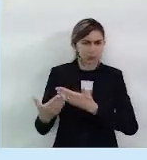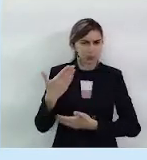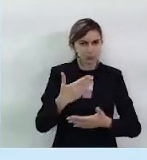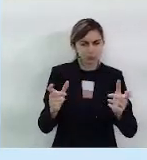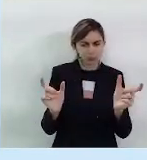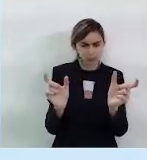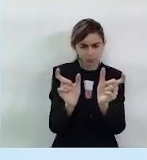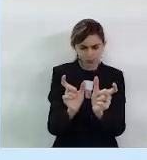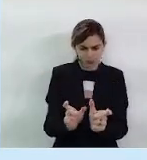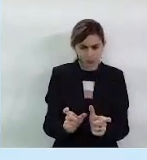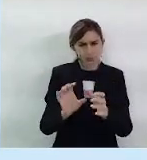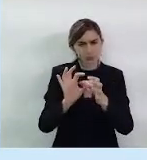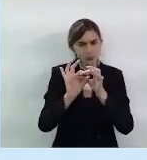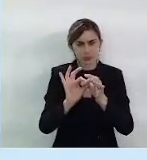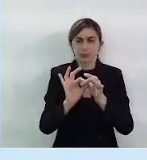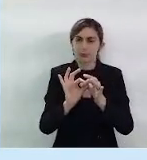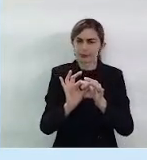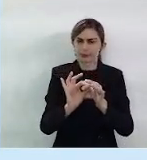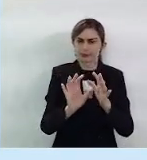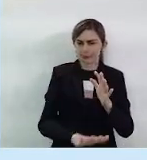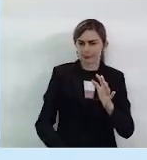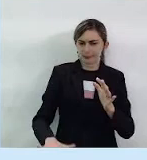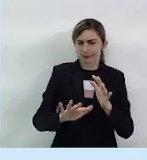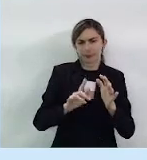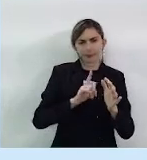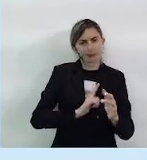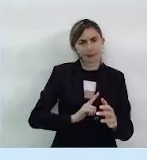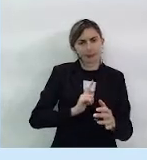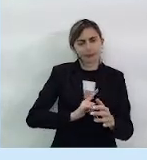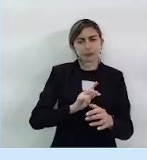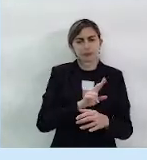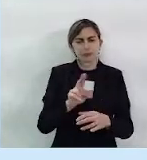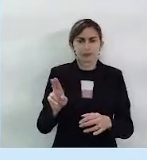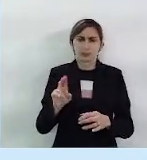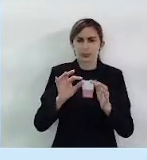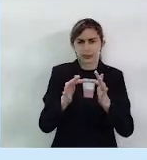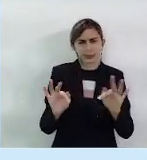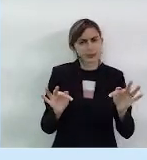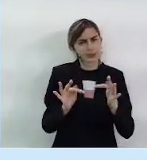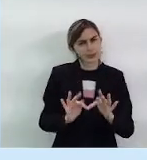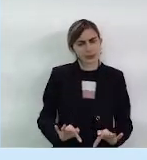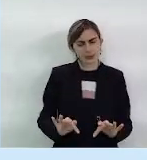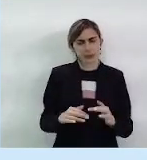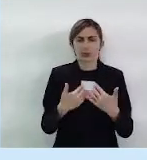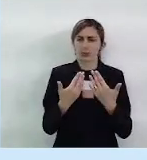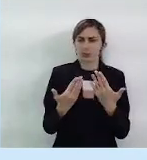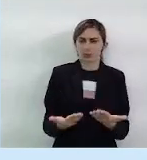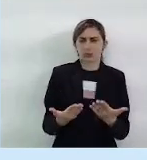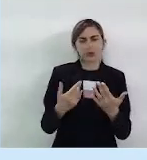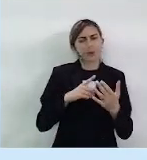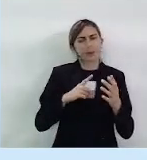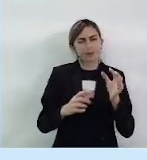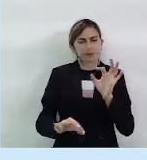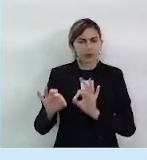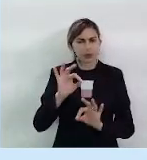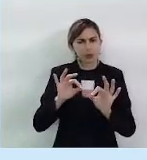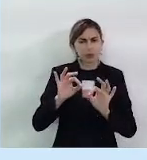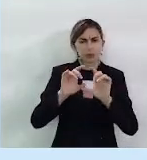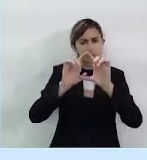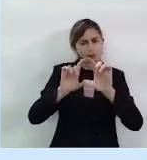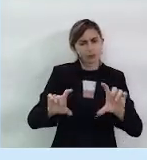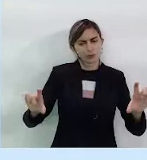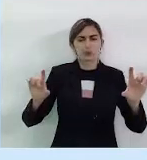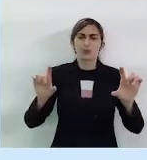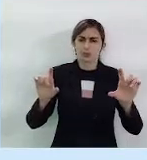haja lógica, essa área da gramática é o que a gente chama de sintaxe. Ou seja, os elementos de uma oração,